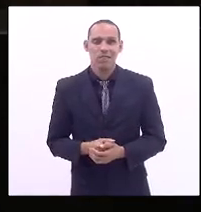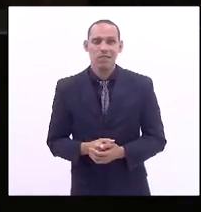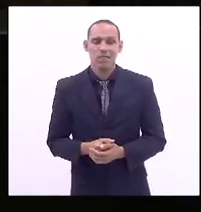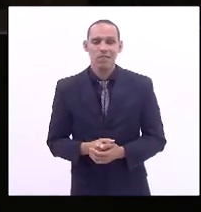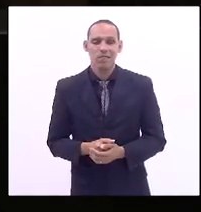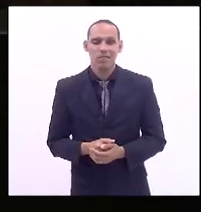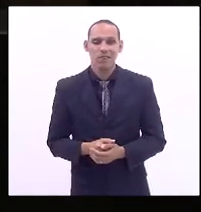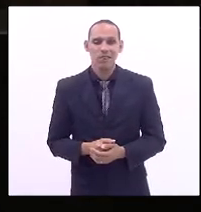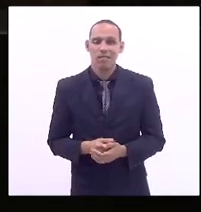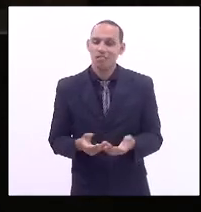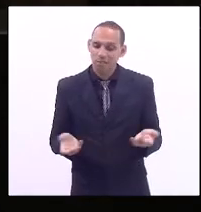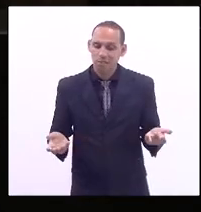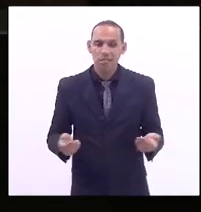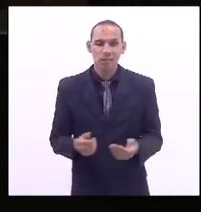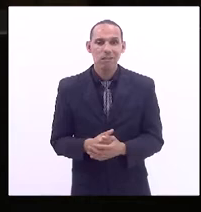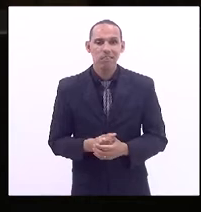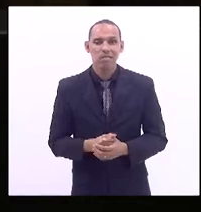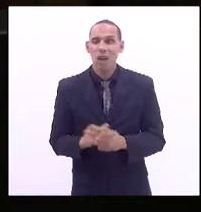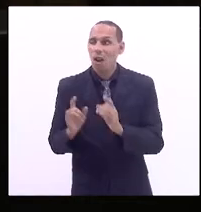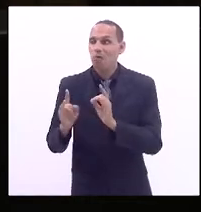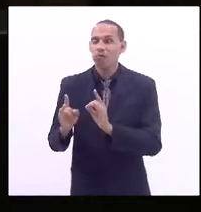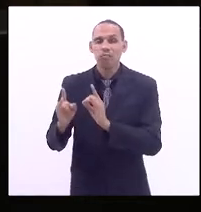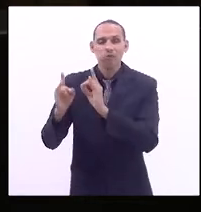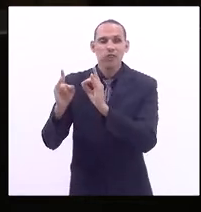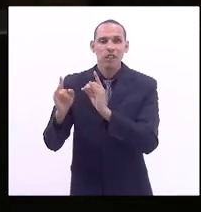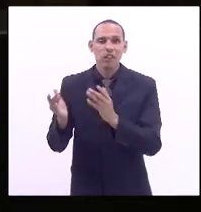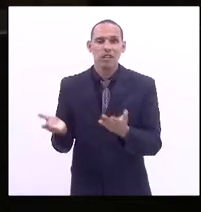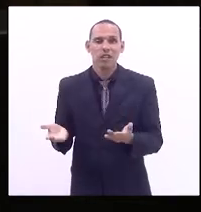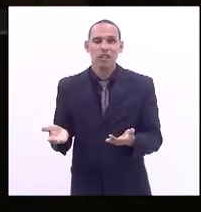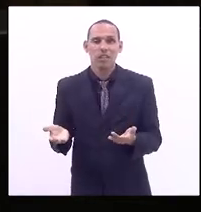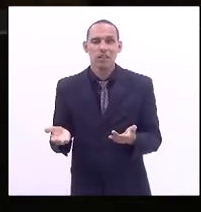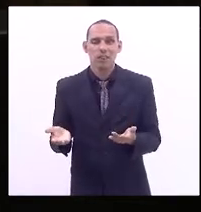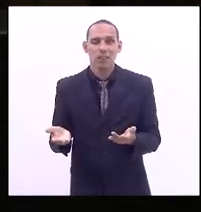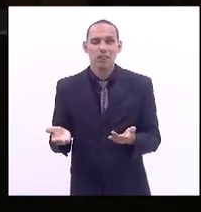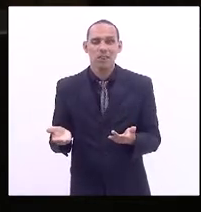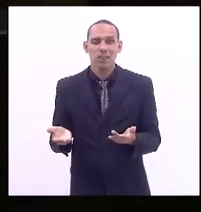é um imóvel a